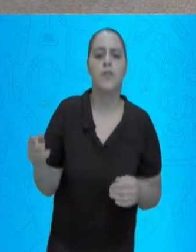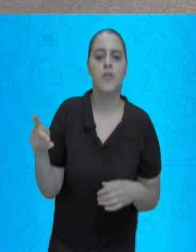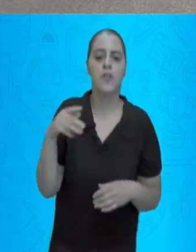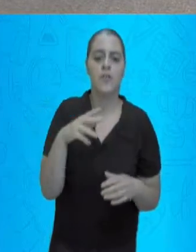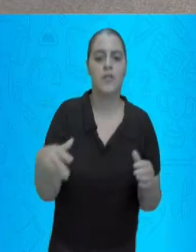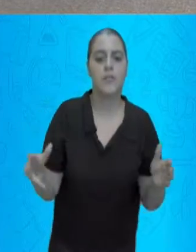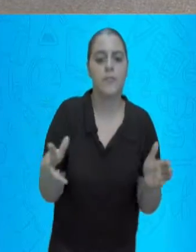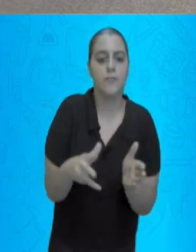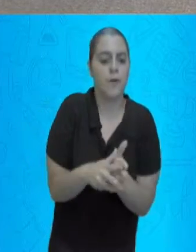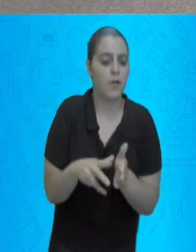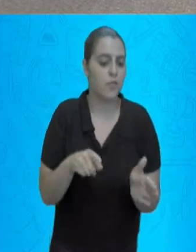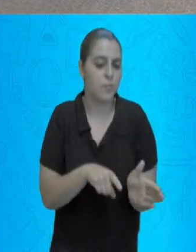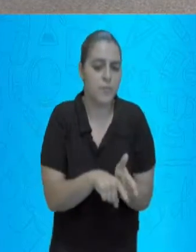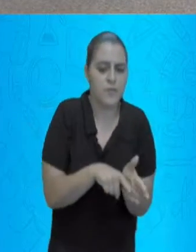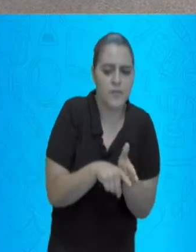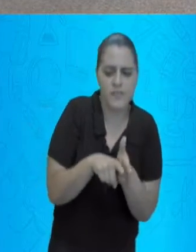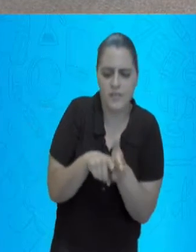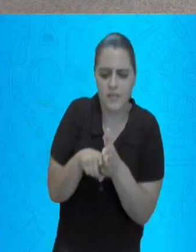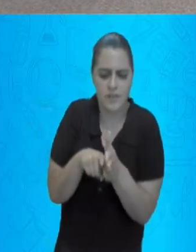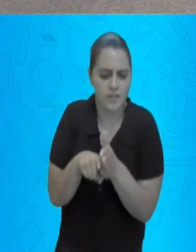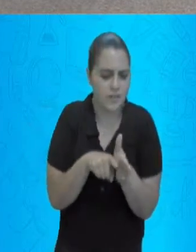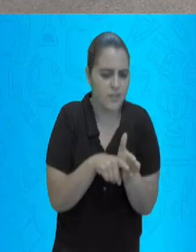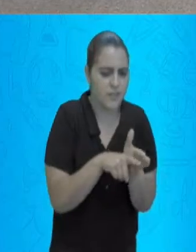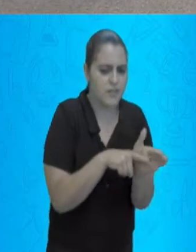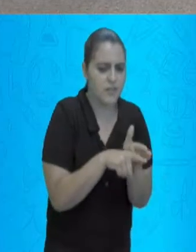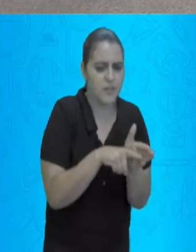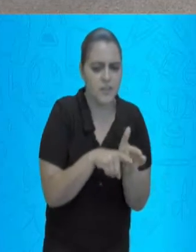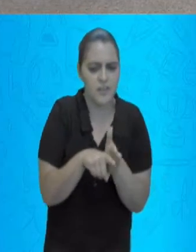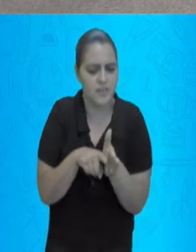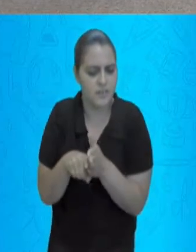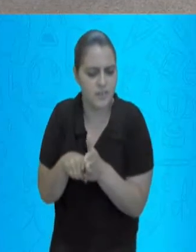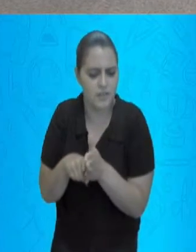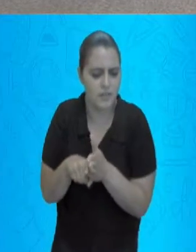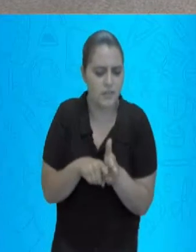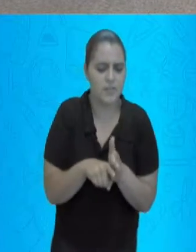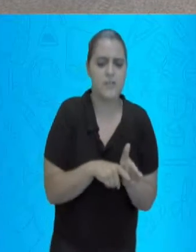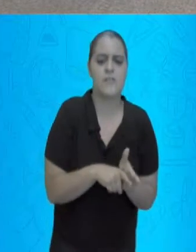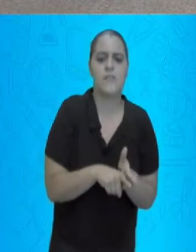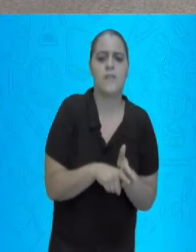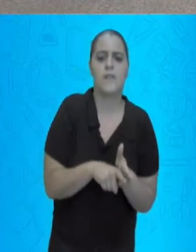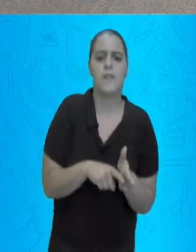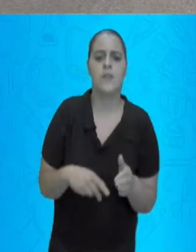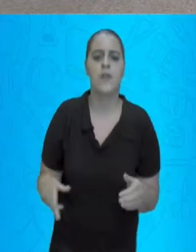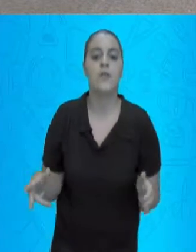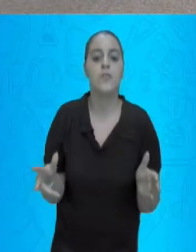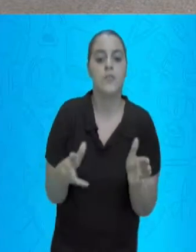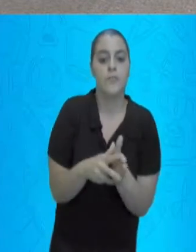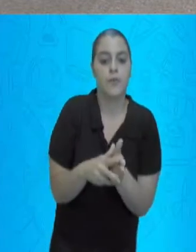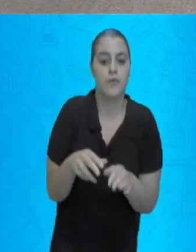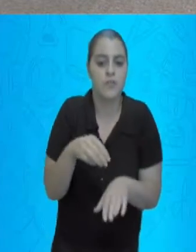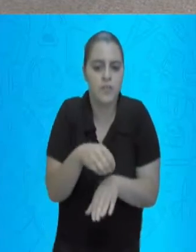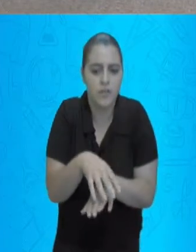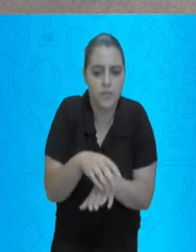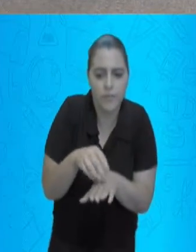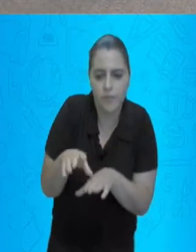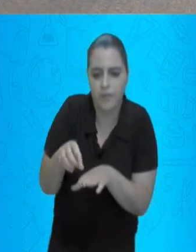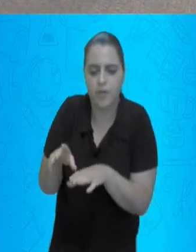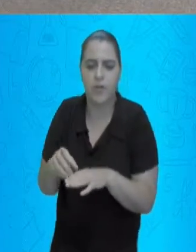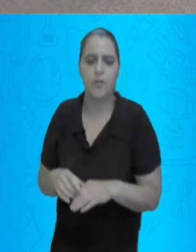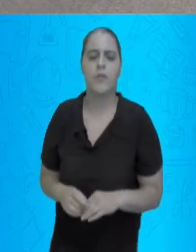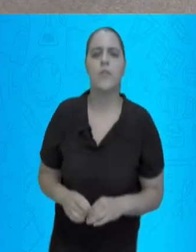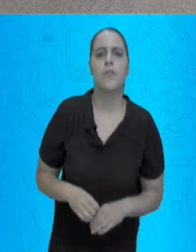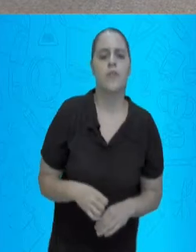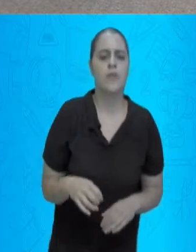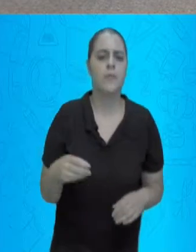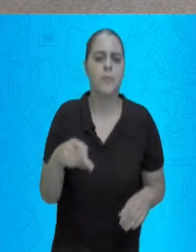partir da análise, a partir da investigação de fósseis, que de repente para